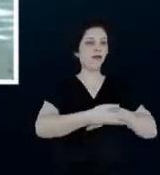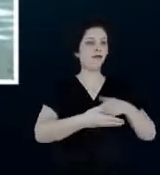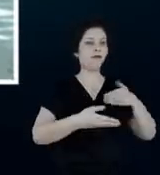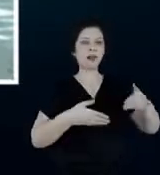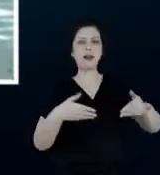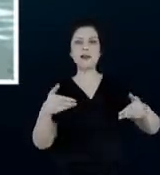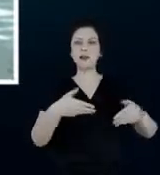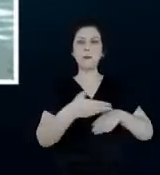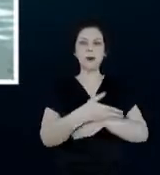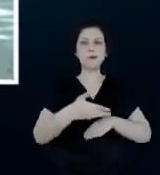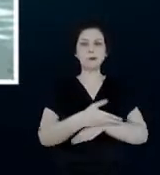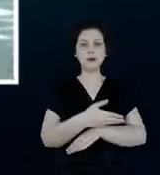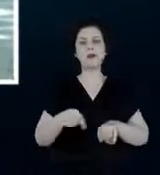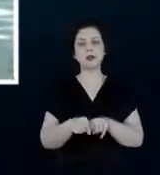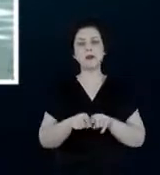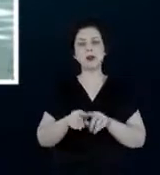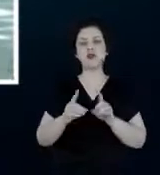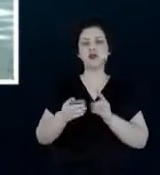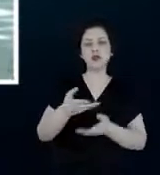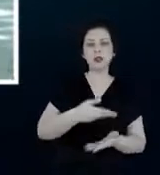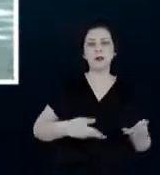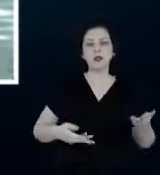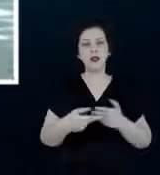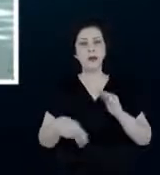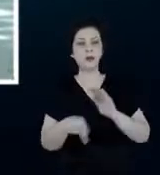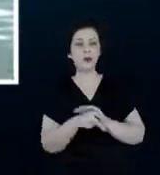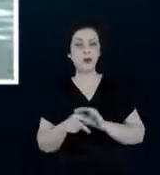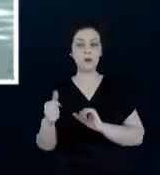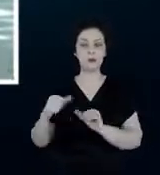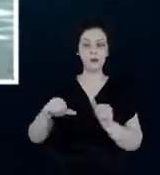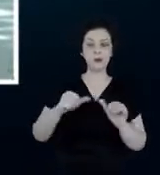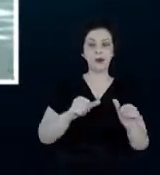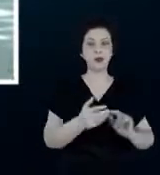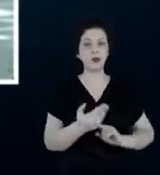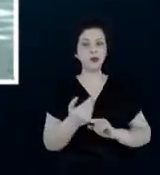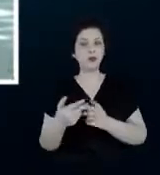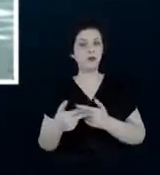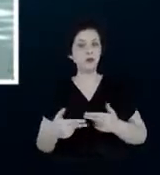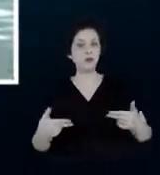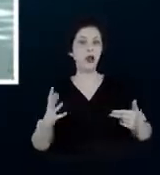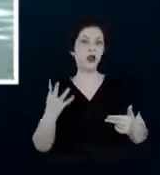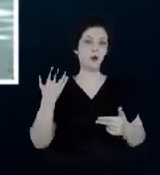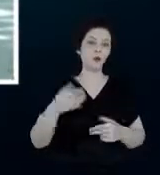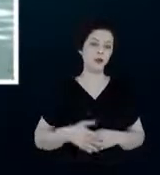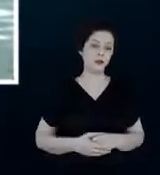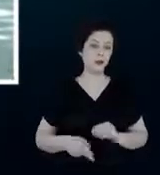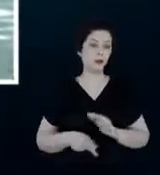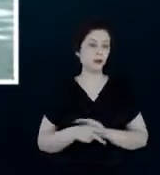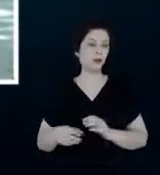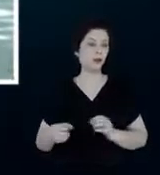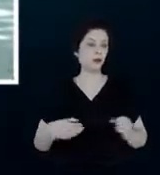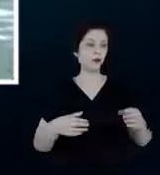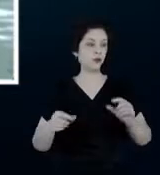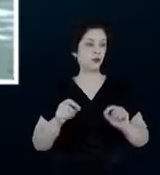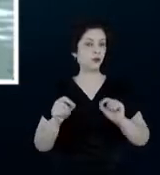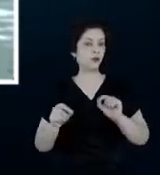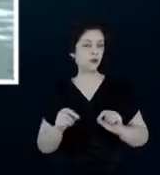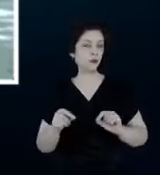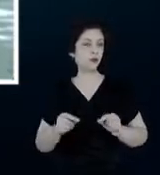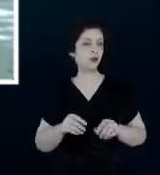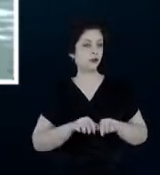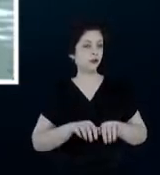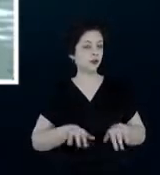discussão, em função da própria dinâmica mesmo, das mudanças tecnológicas que estão acontecendo com as novas formas de geração, novas formas de